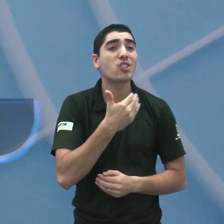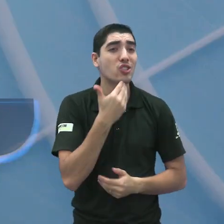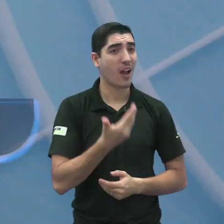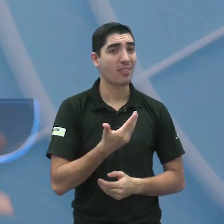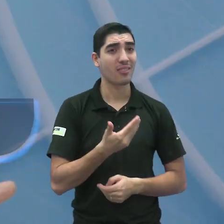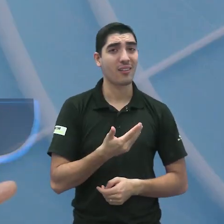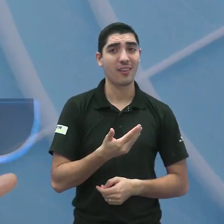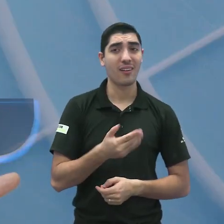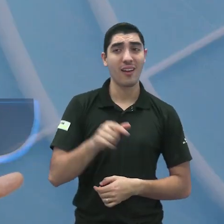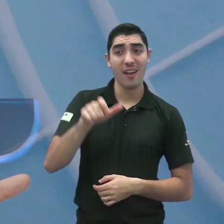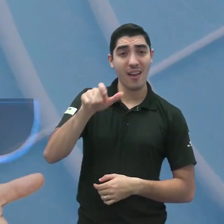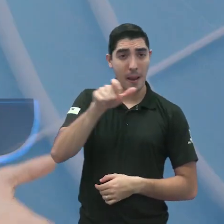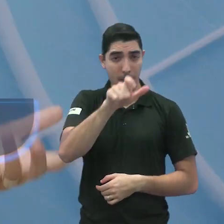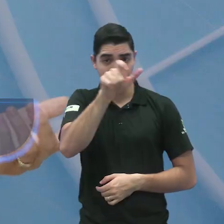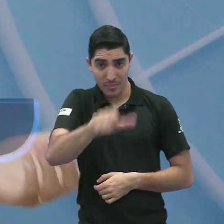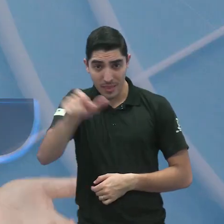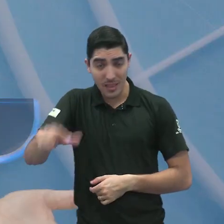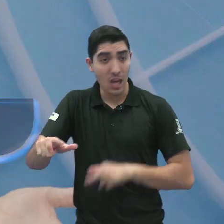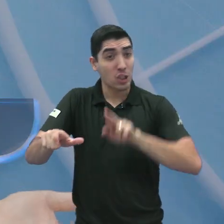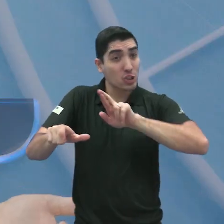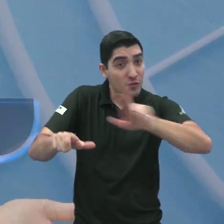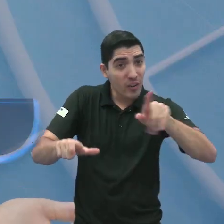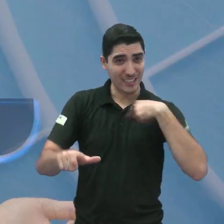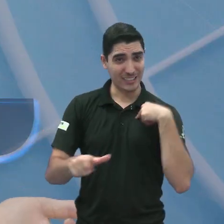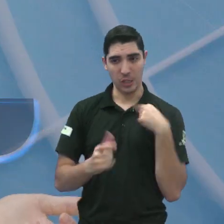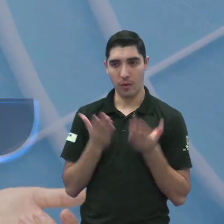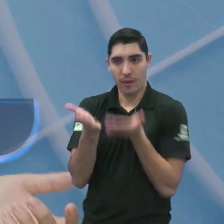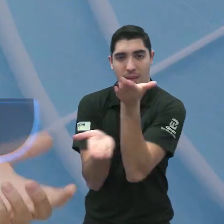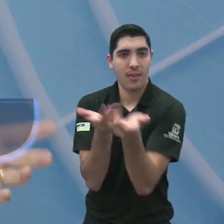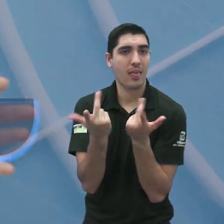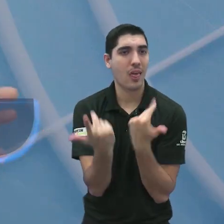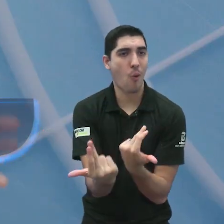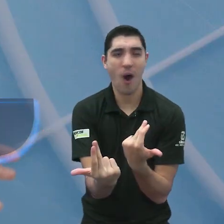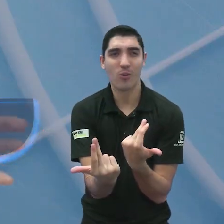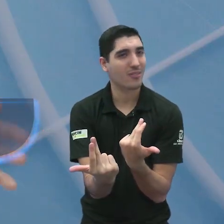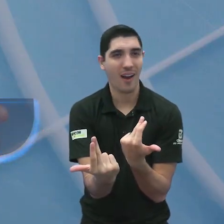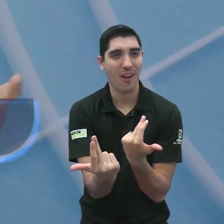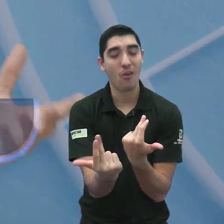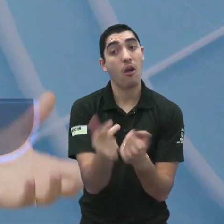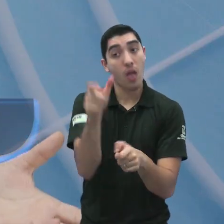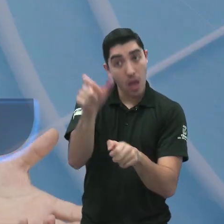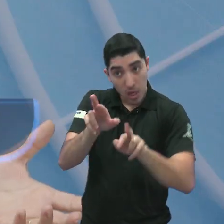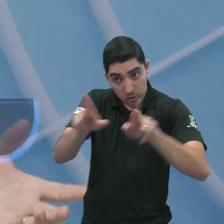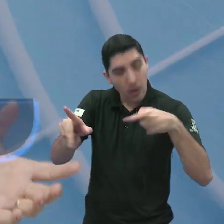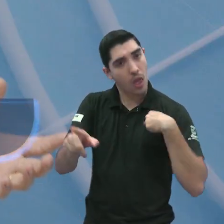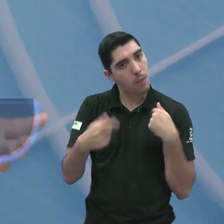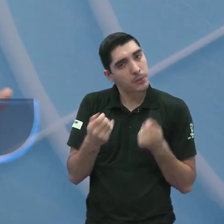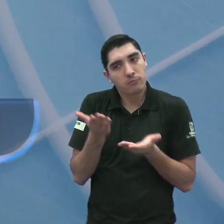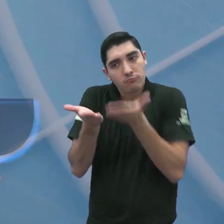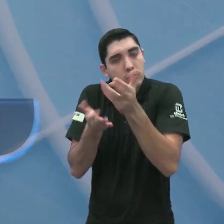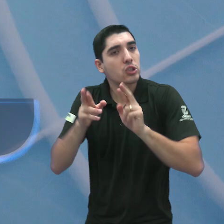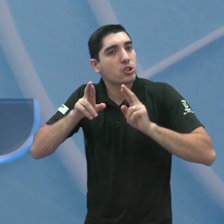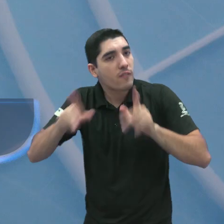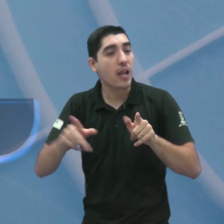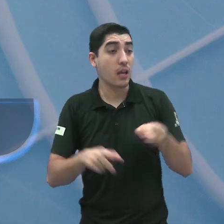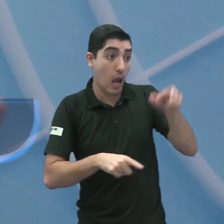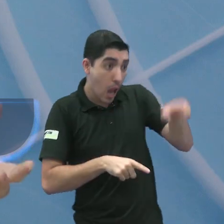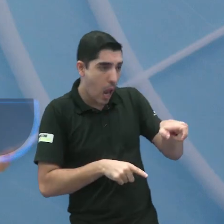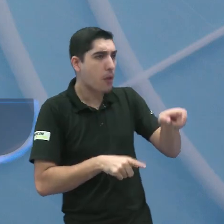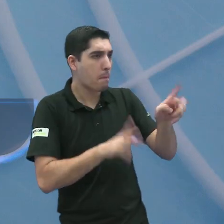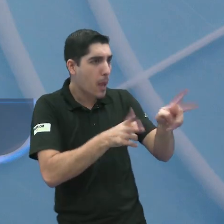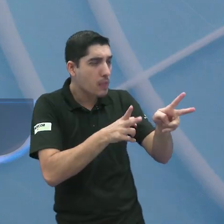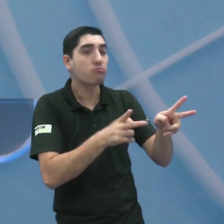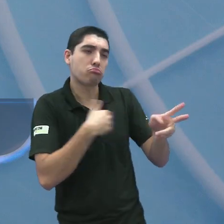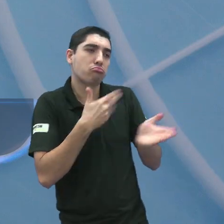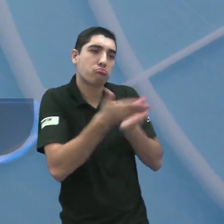tratar igual seres diferentes, né? Então eu acho que falta essa equidade no sentido de tratar diferente os